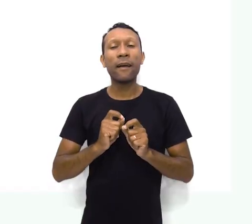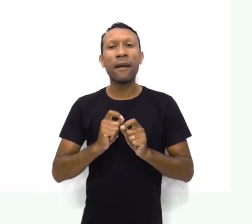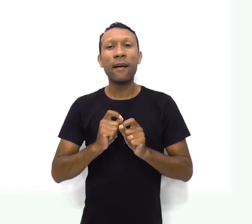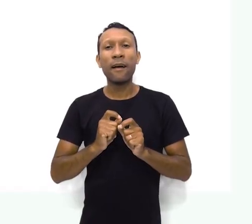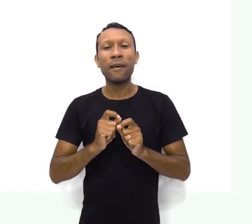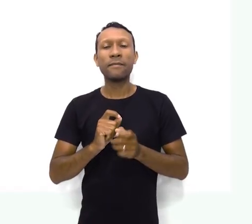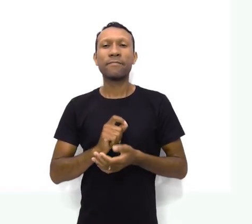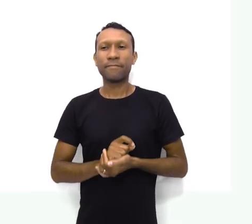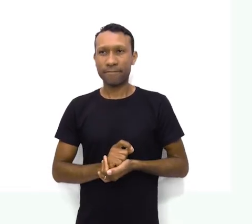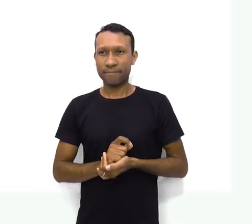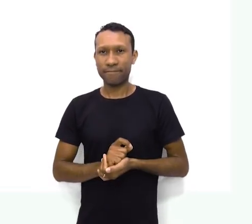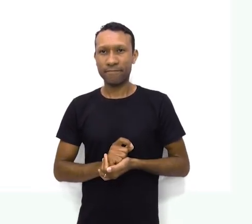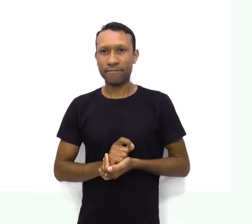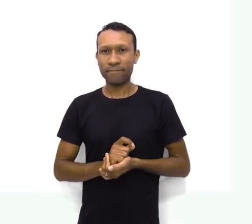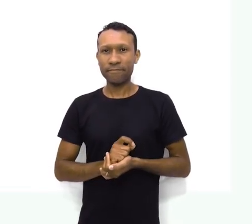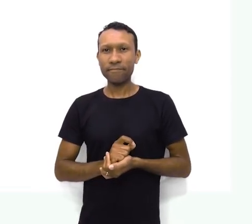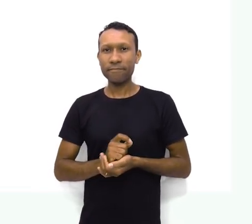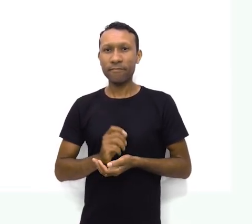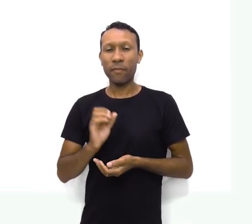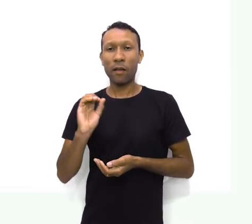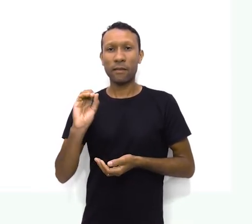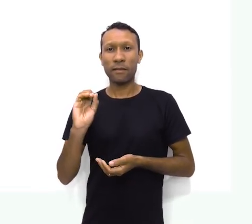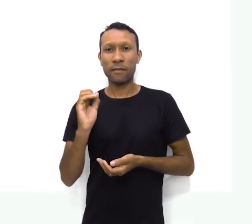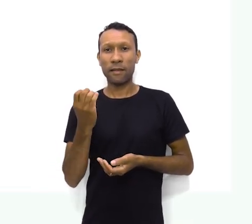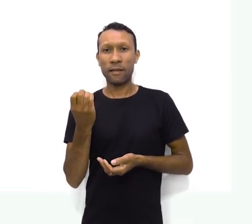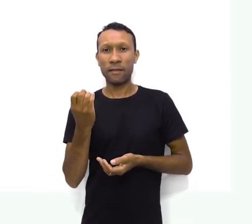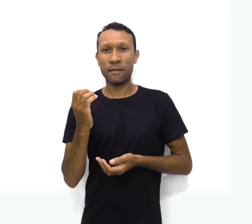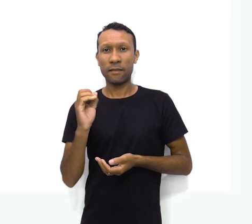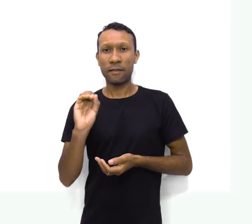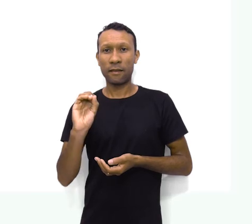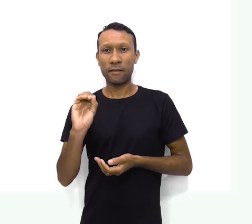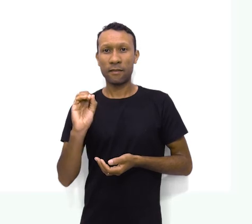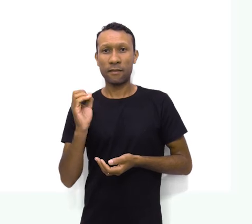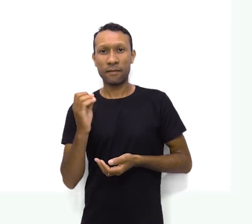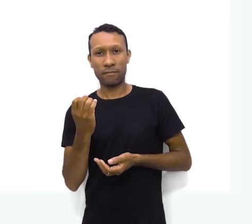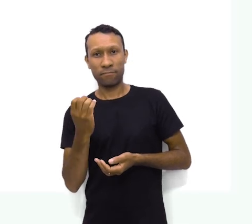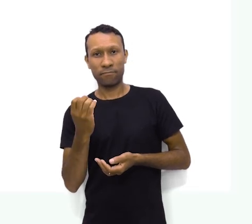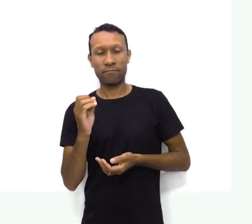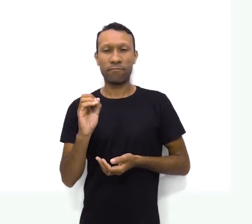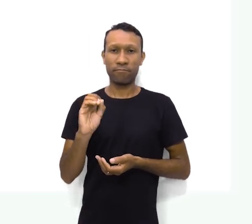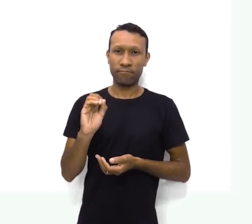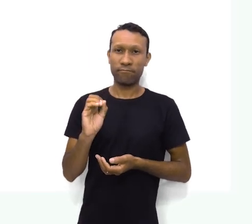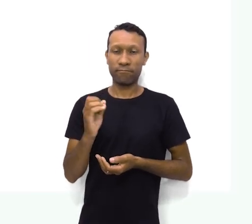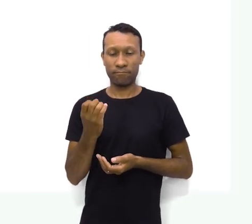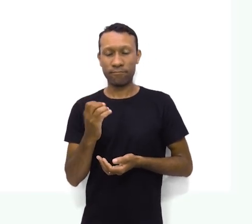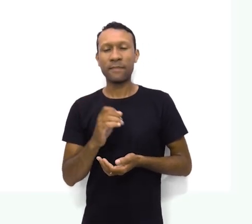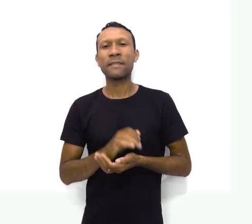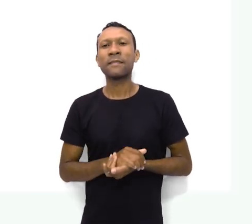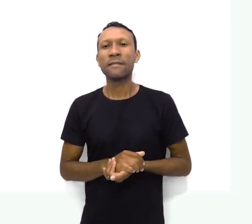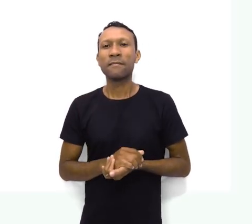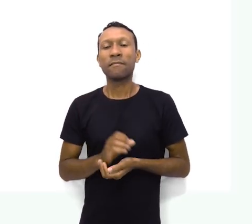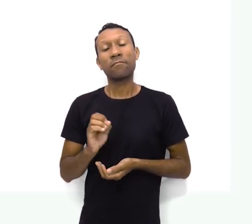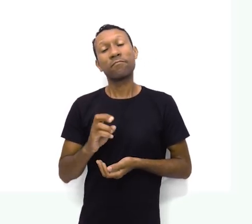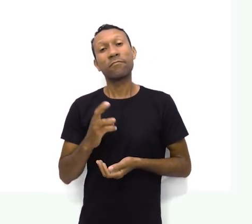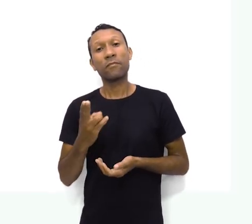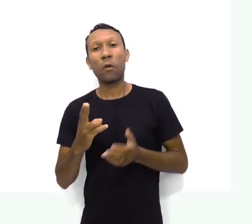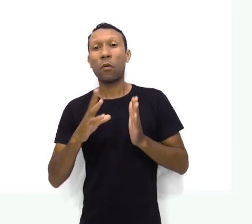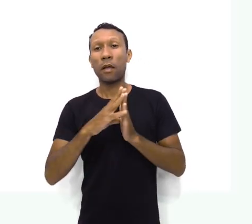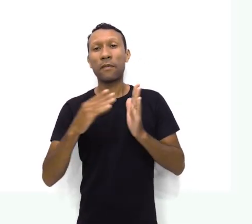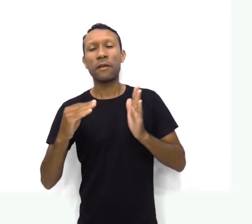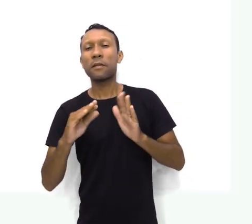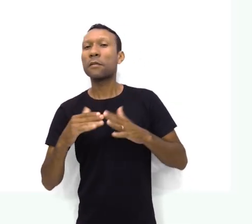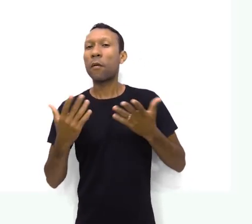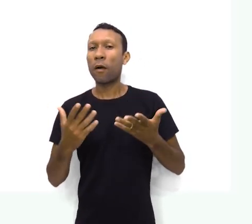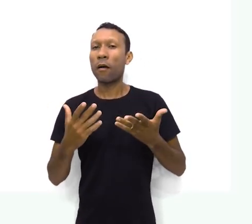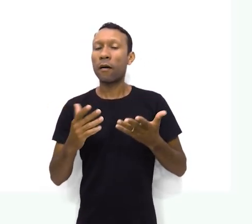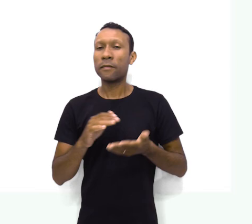A simetria de translação ocorre quando o objeto é movimentado sem que ele gire, que é rotação, ou seja refletido,